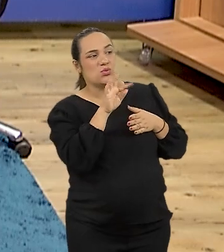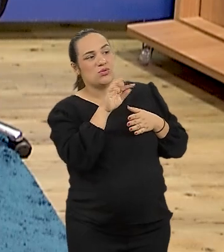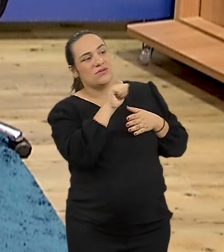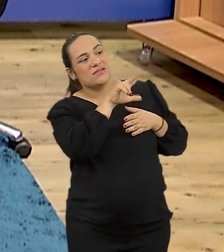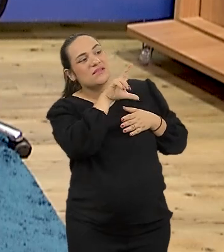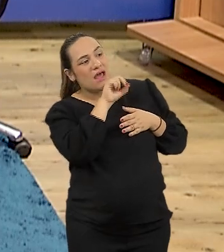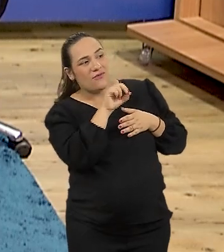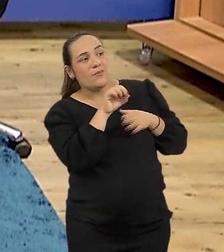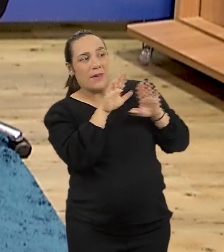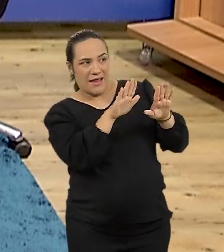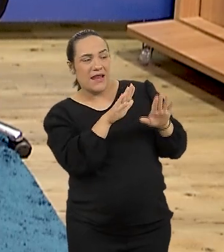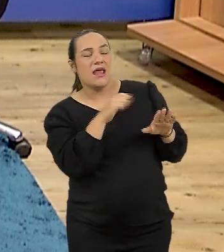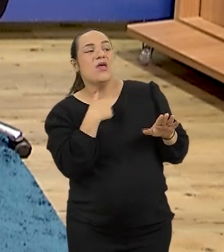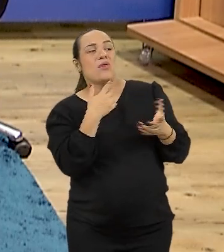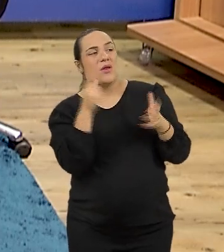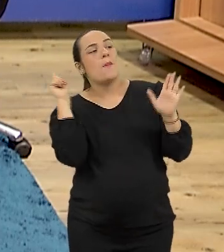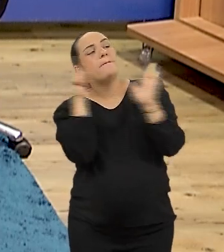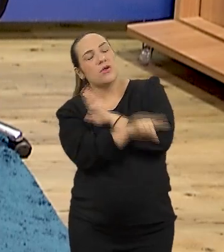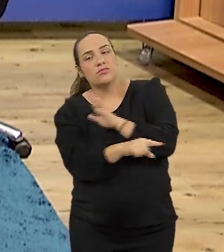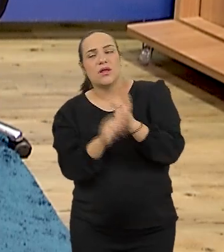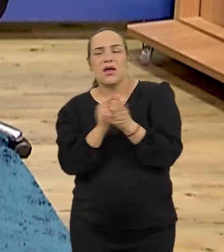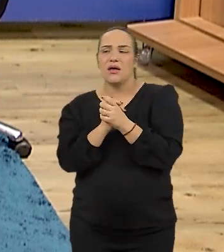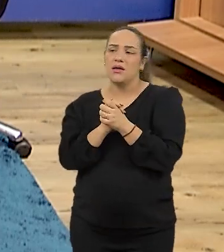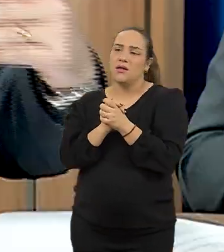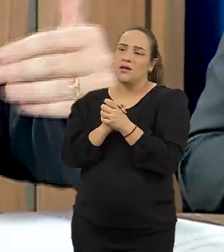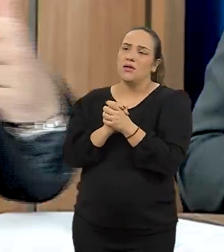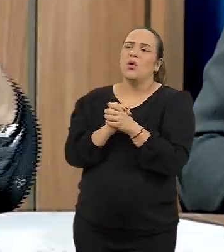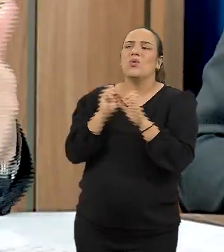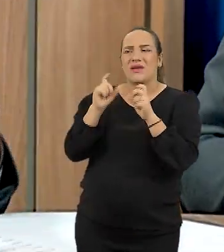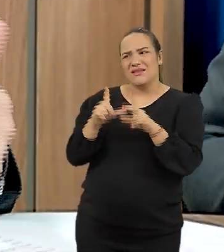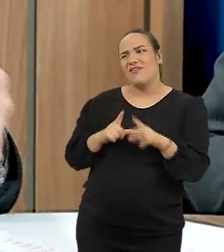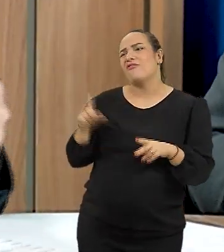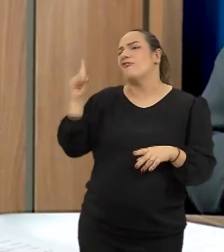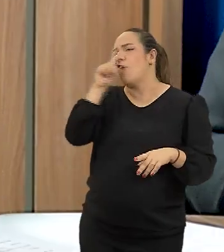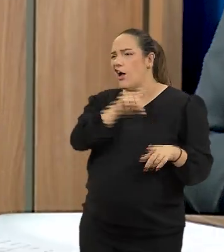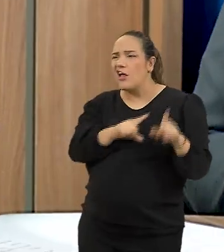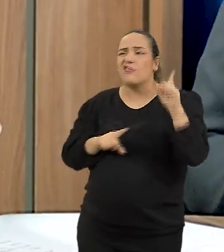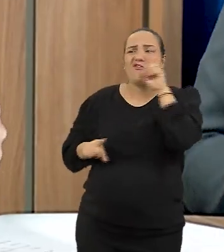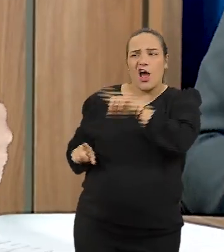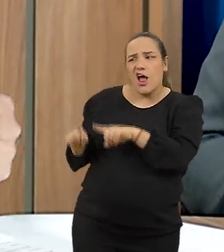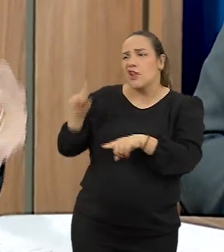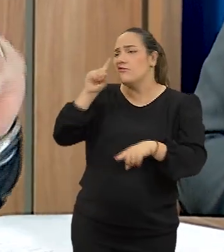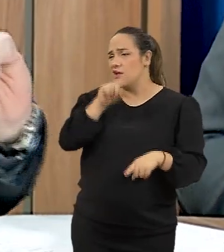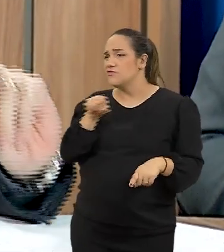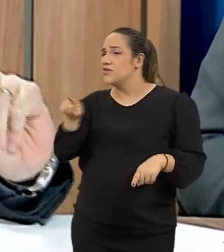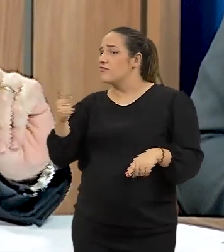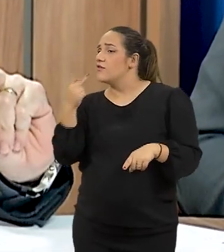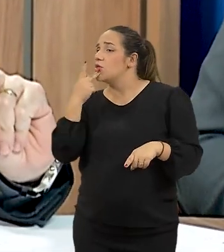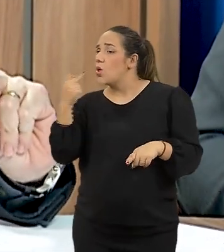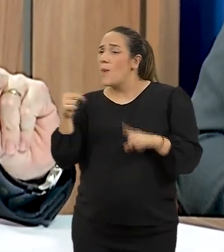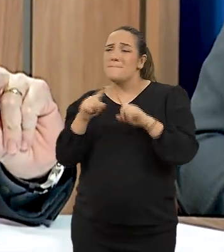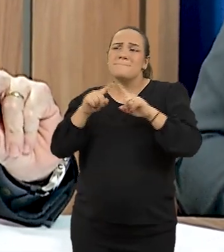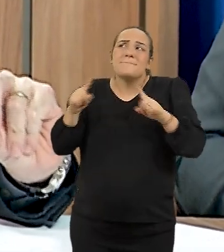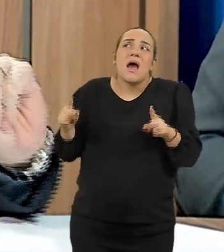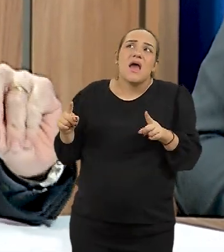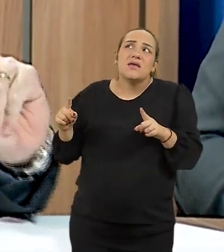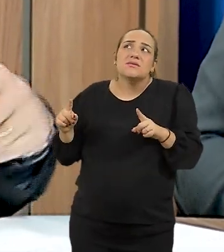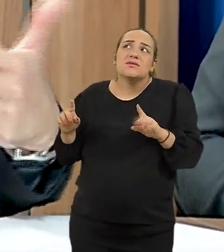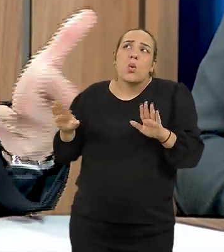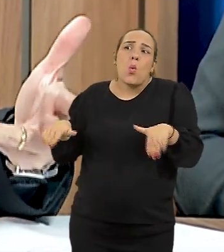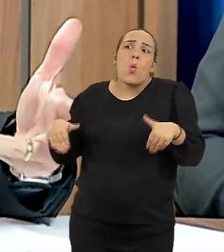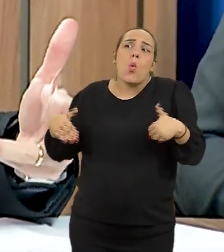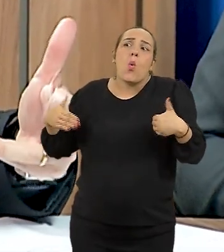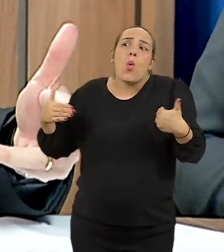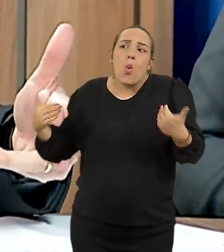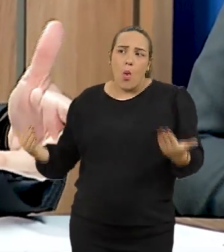um outro questionamento na linha disso aí. Apesar destas deficiências, o que